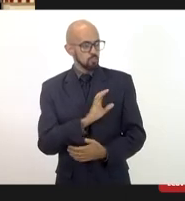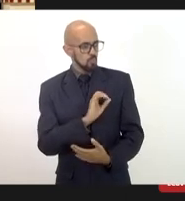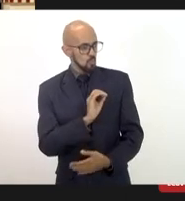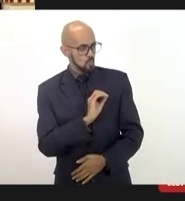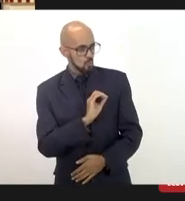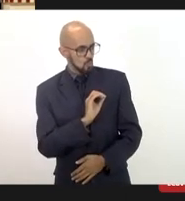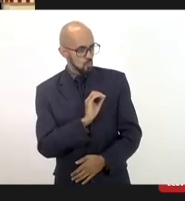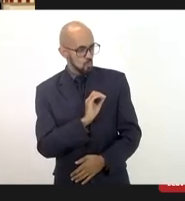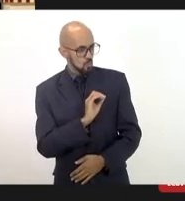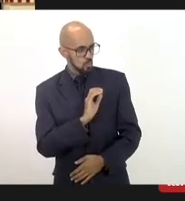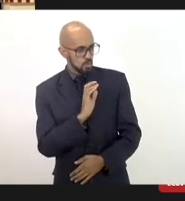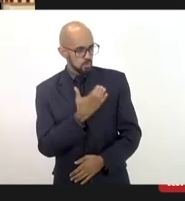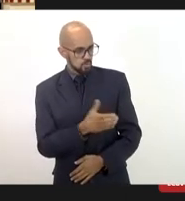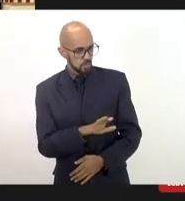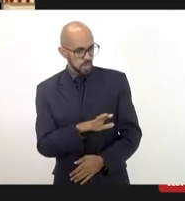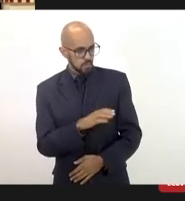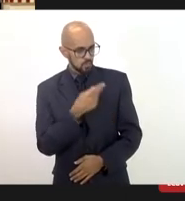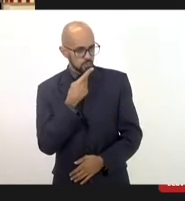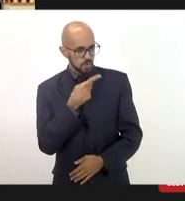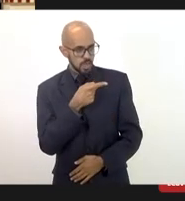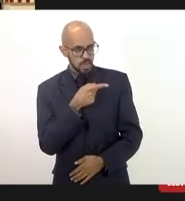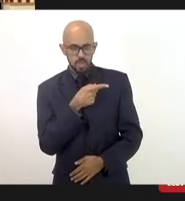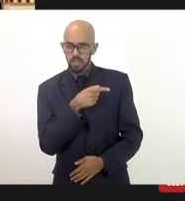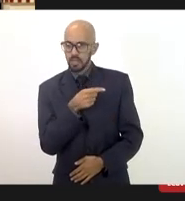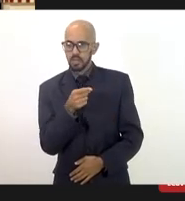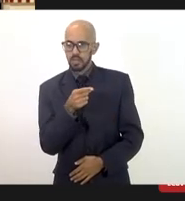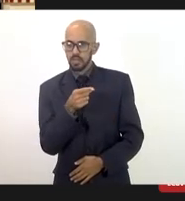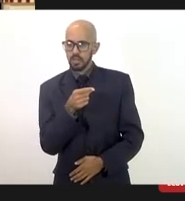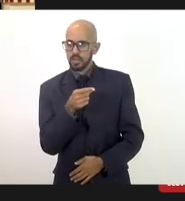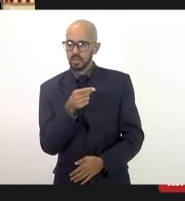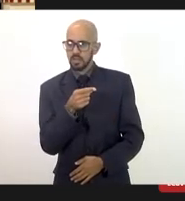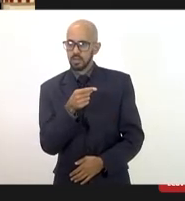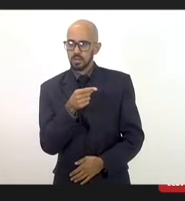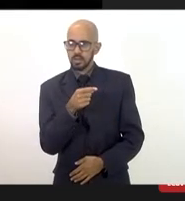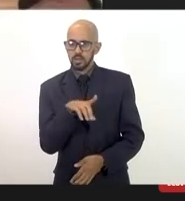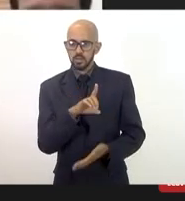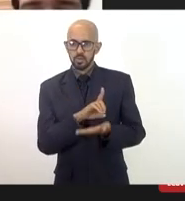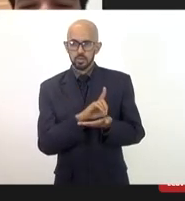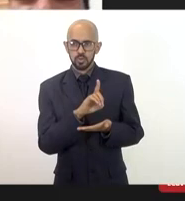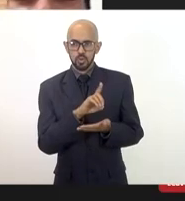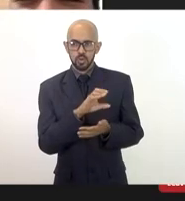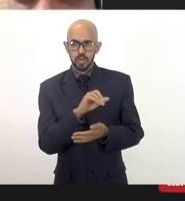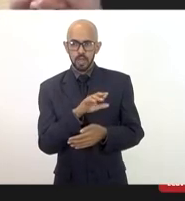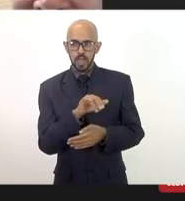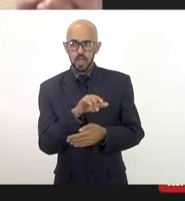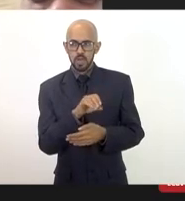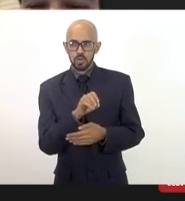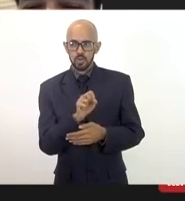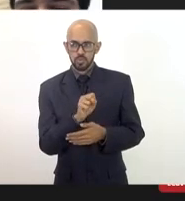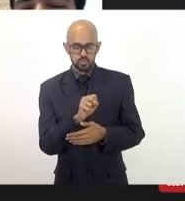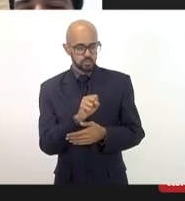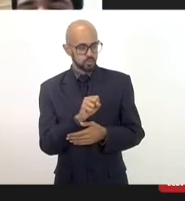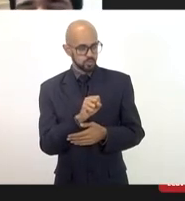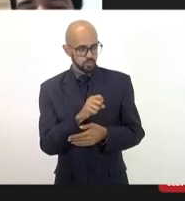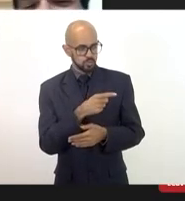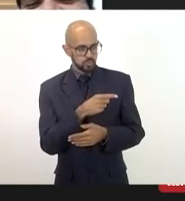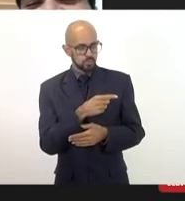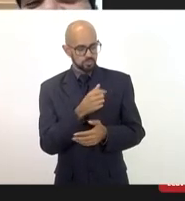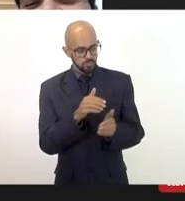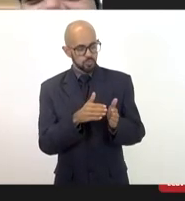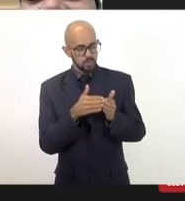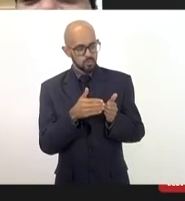Mais alguma pessoa deseja fazer uso da fala? Doutor Carlos Enaldo, deseja fazer uma observação, por